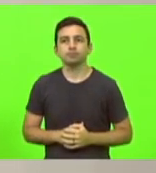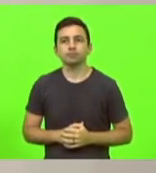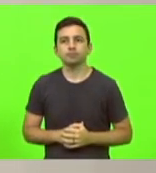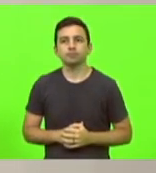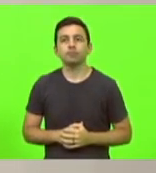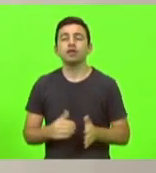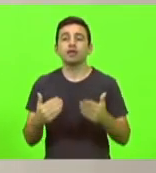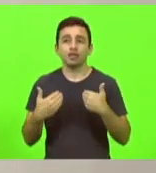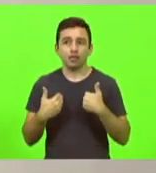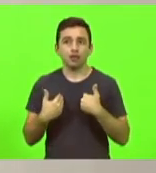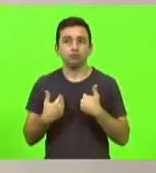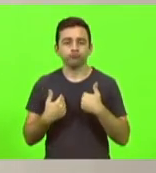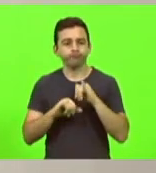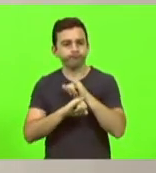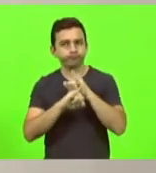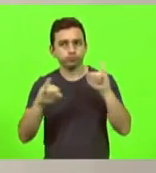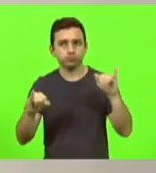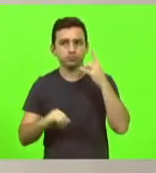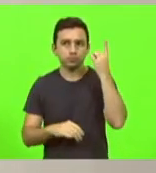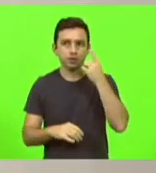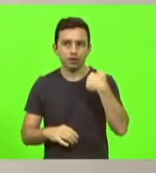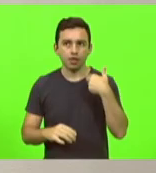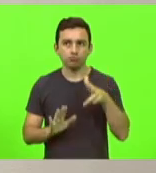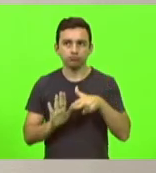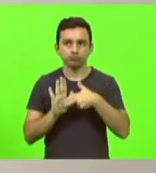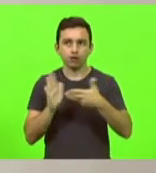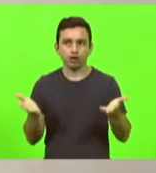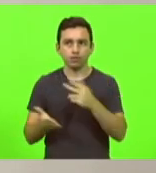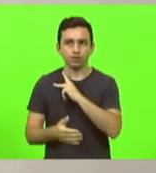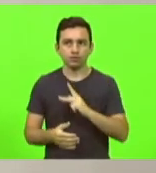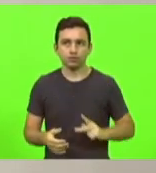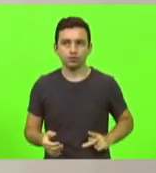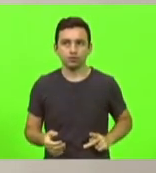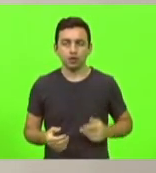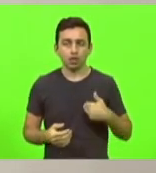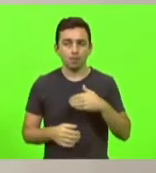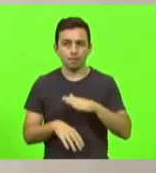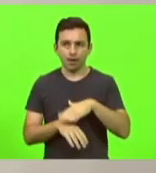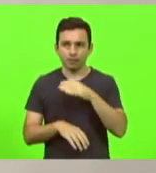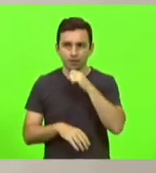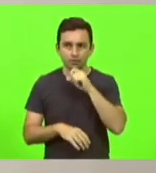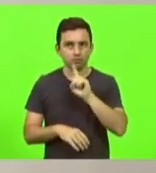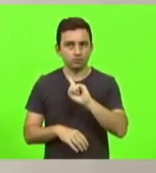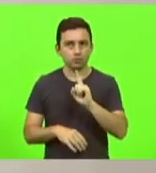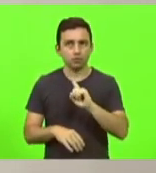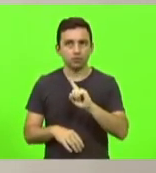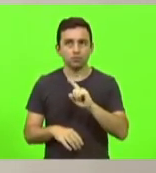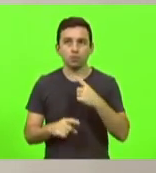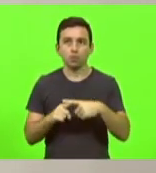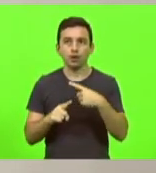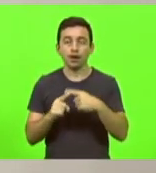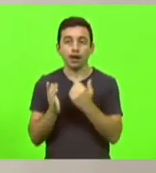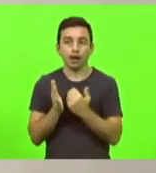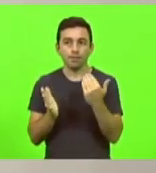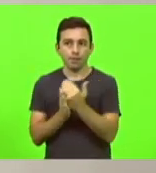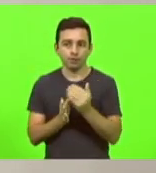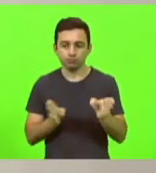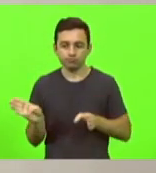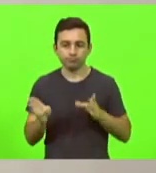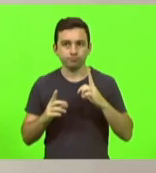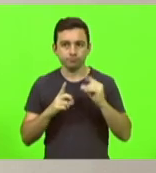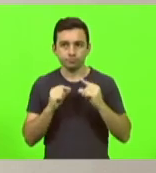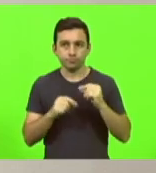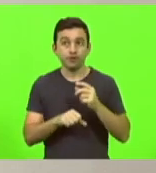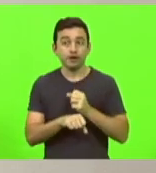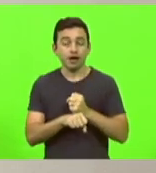Comunico a todos os senhores deputados que estou assumindo a presidência, não por ser o mais velho, mas pelo maior número de mandatos dos 27